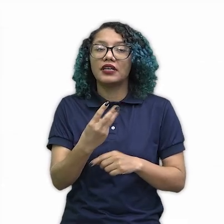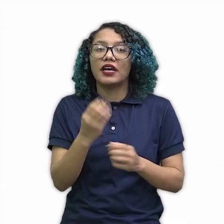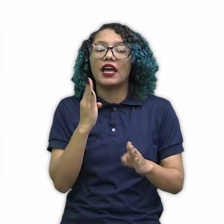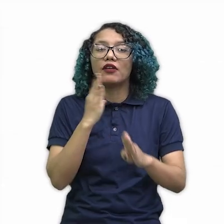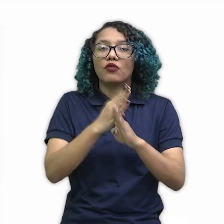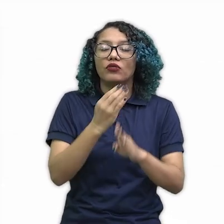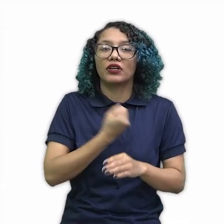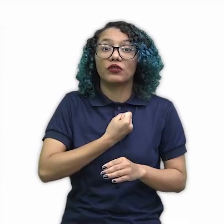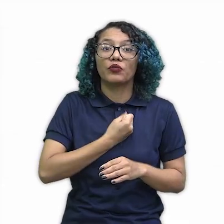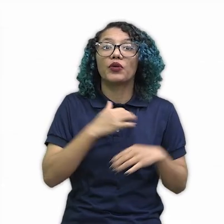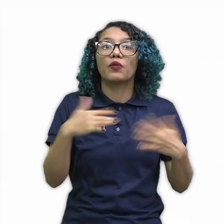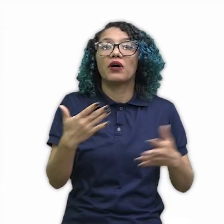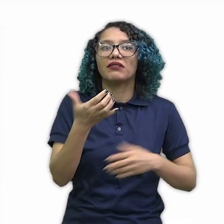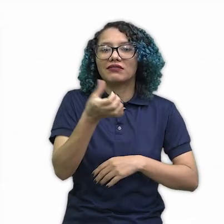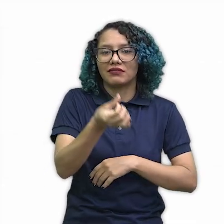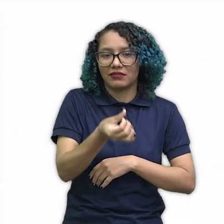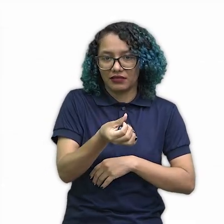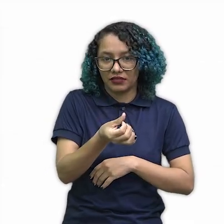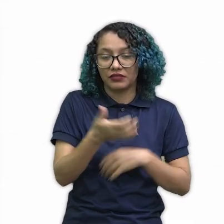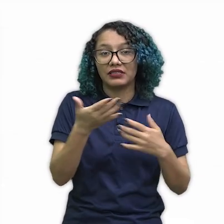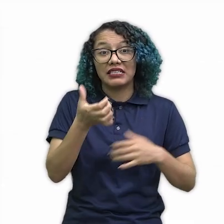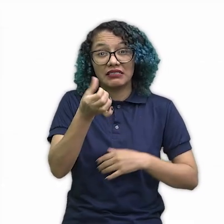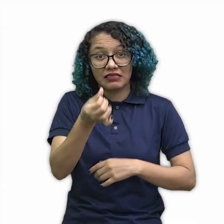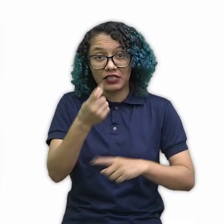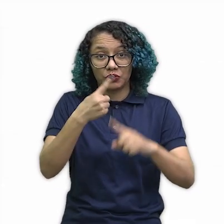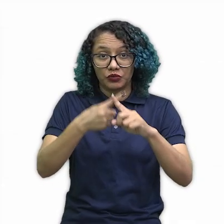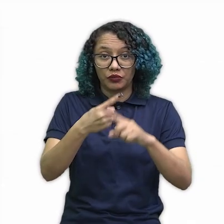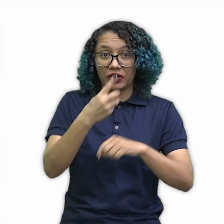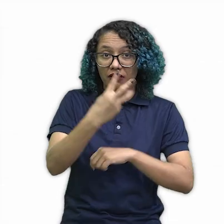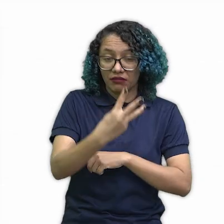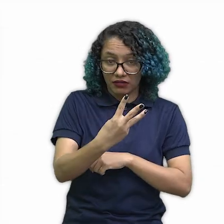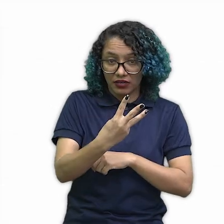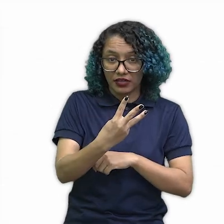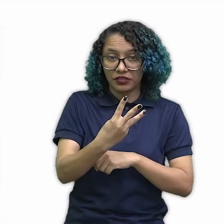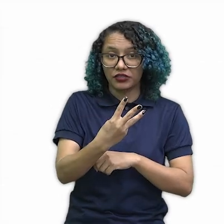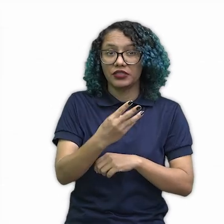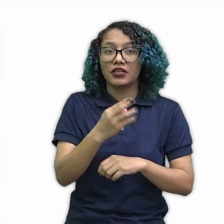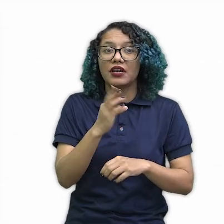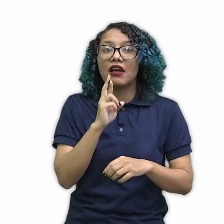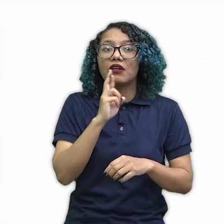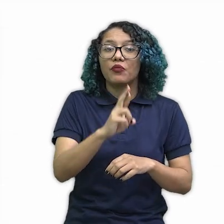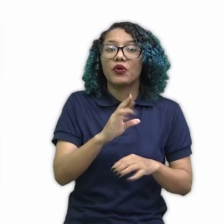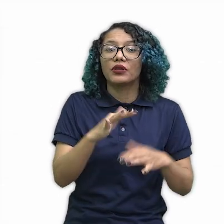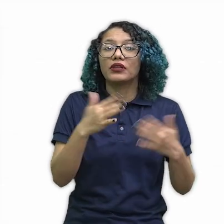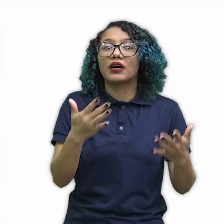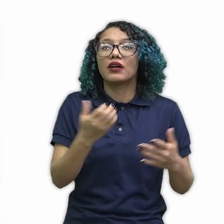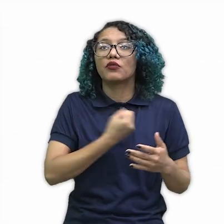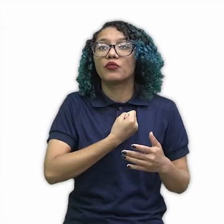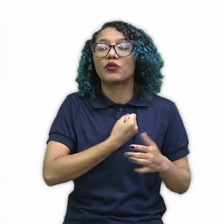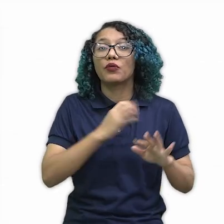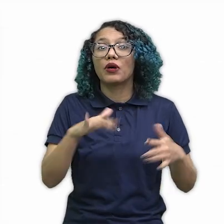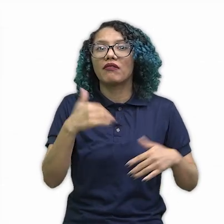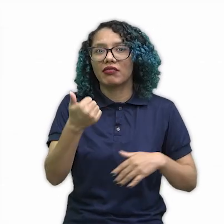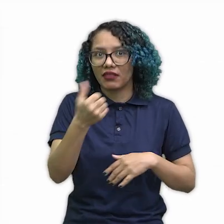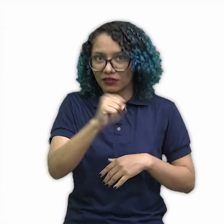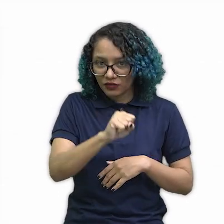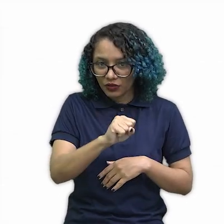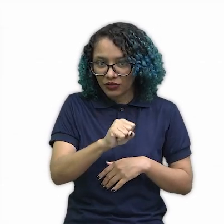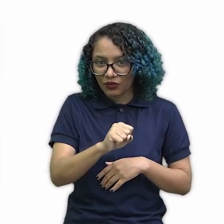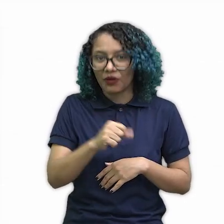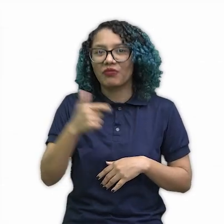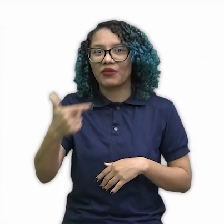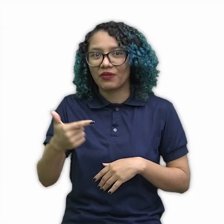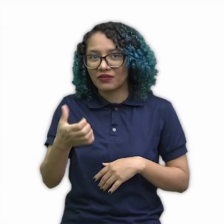6. O 6 multiplicado por 3, nós temos então o nosso próximo elemento, que é o 18, e